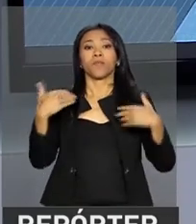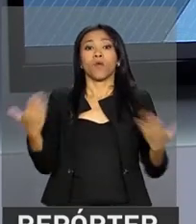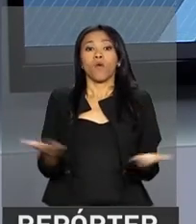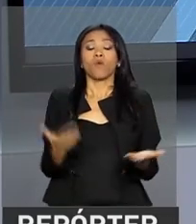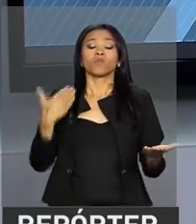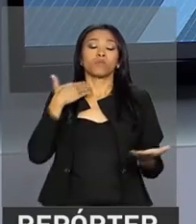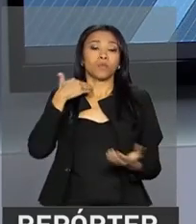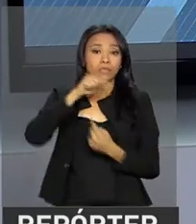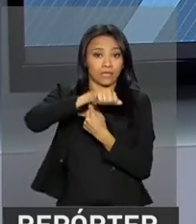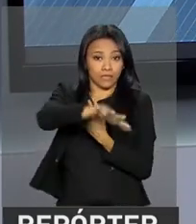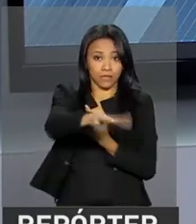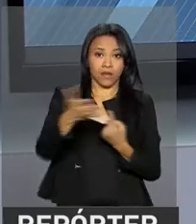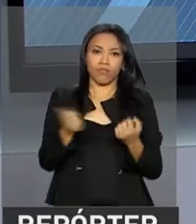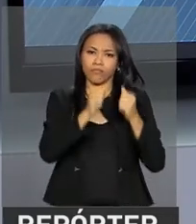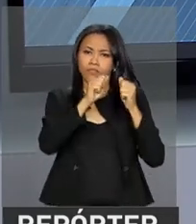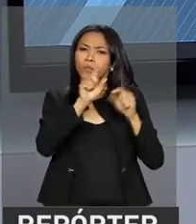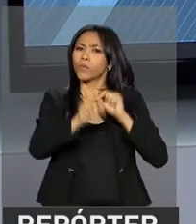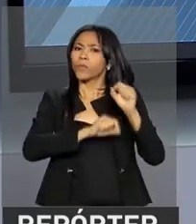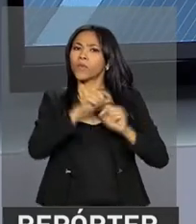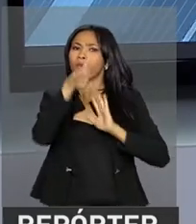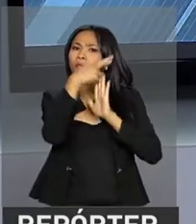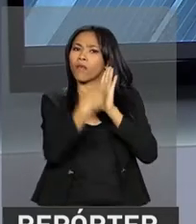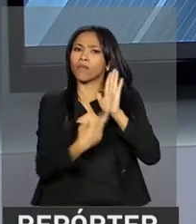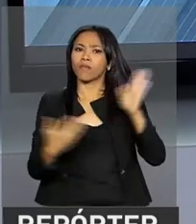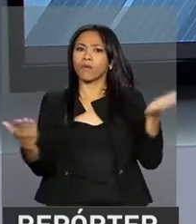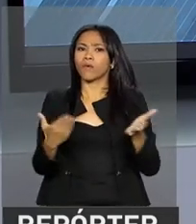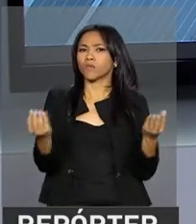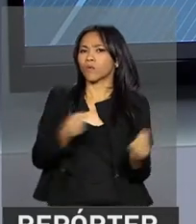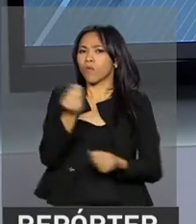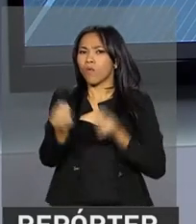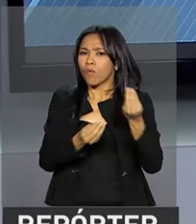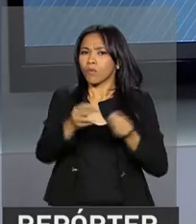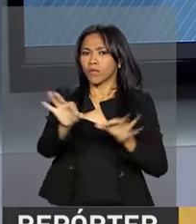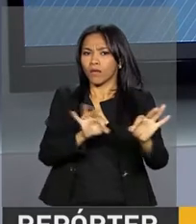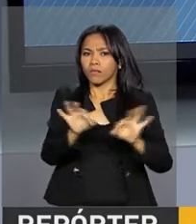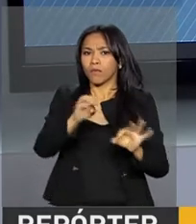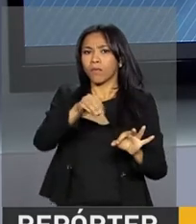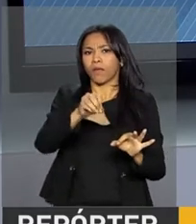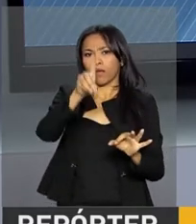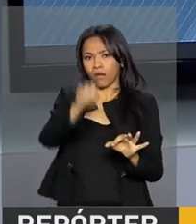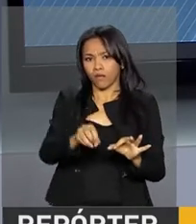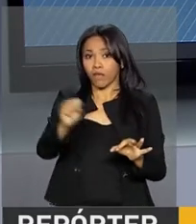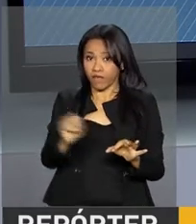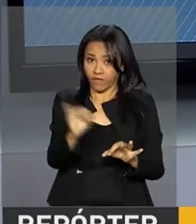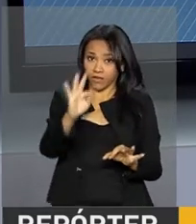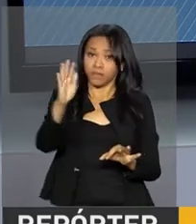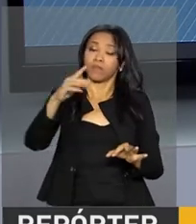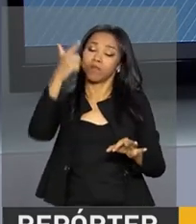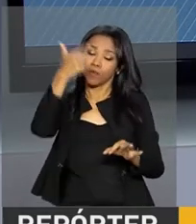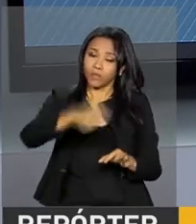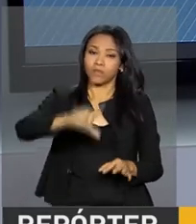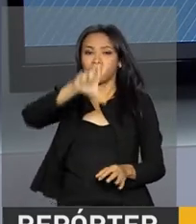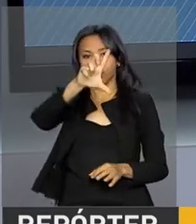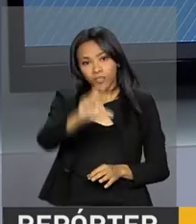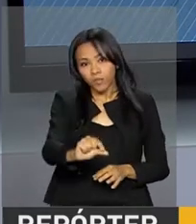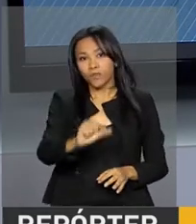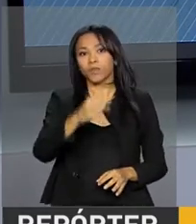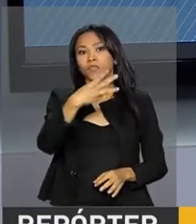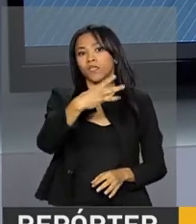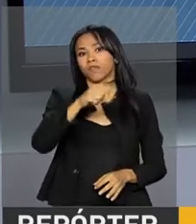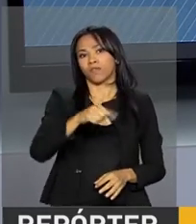o boletim focus com as projeções do mercado financeiro a expectativa de inflação caiu mais uma vez de